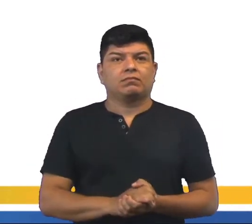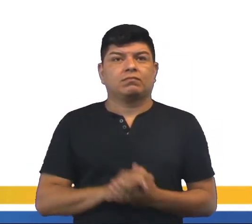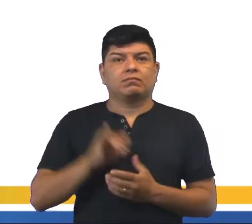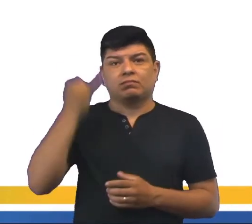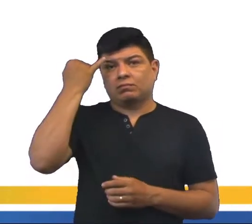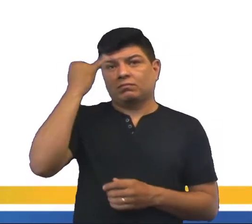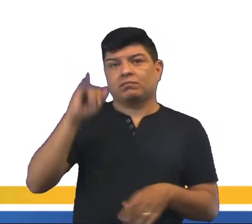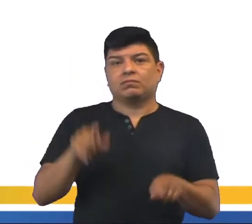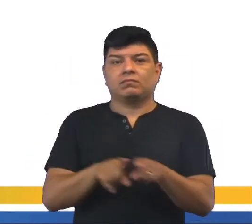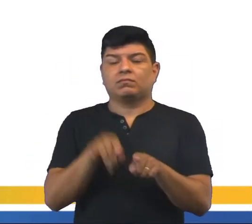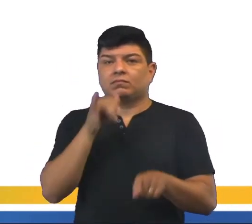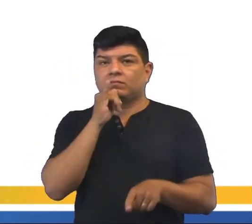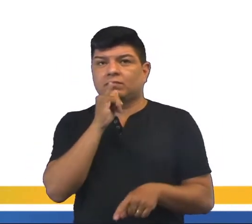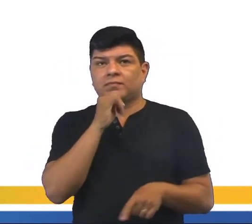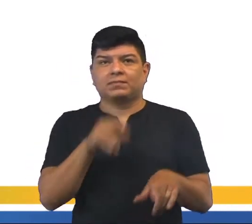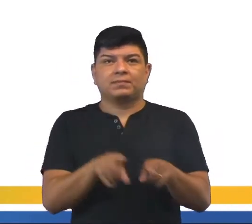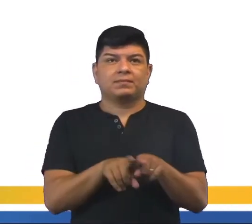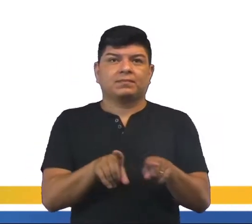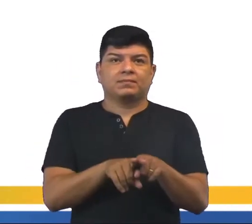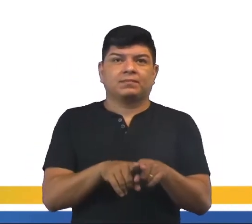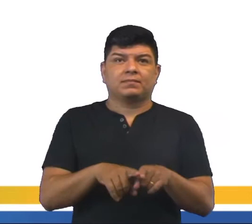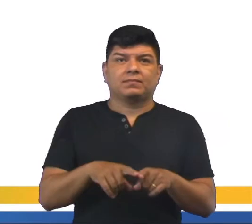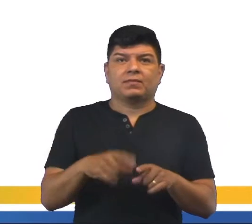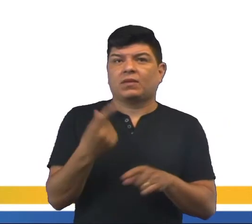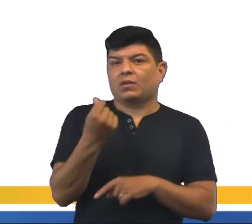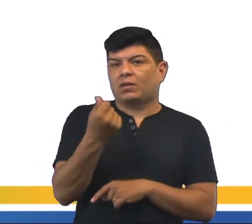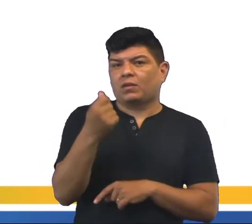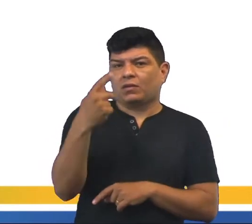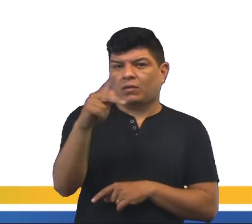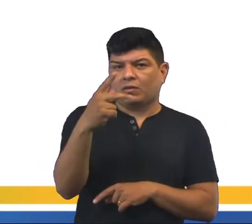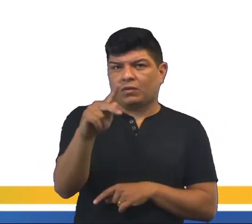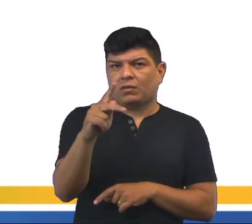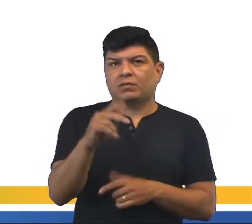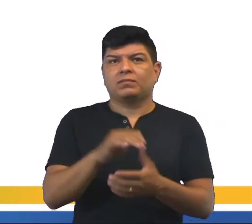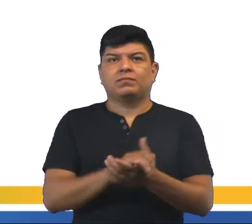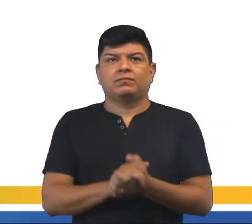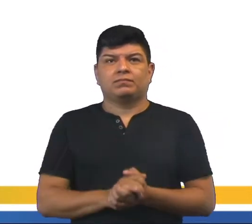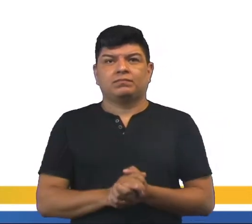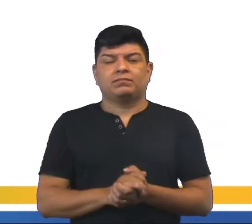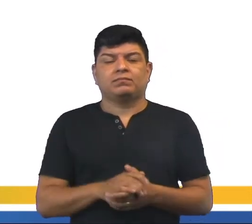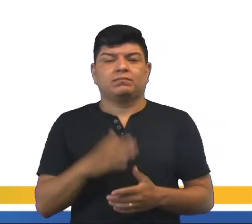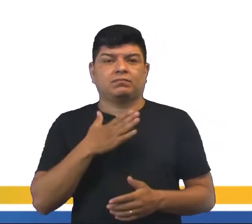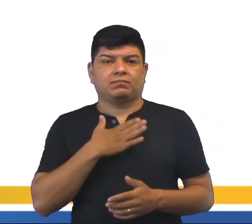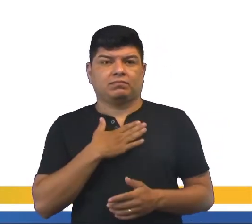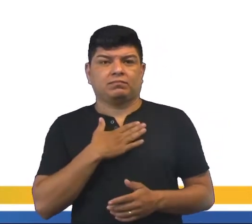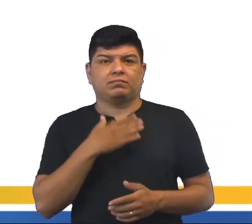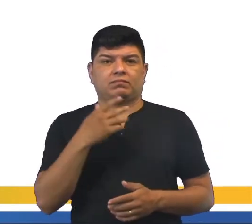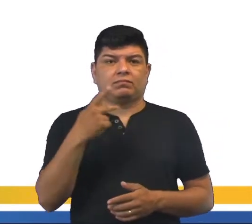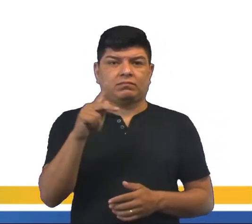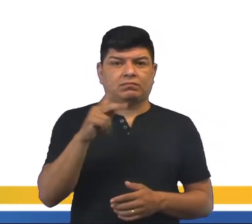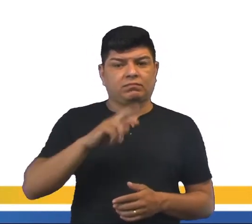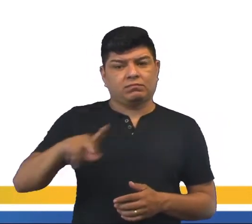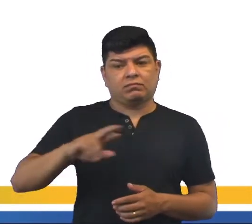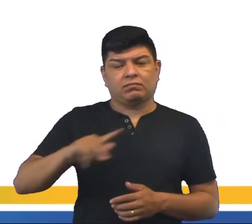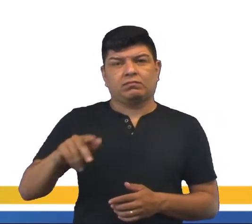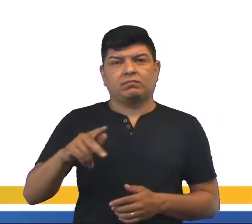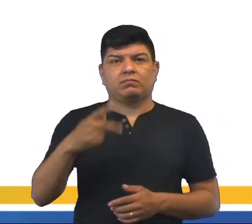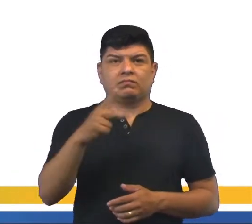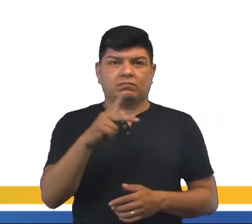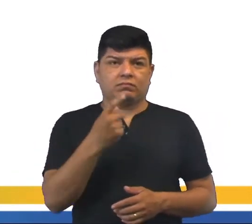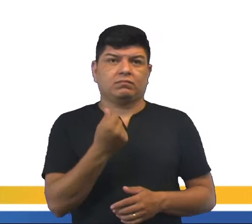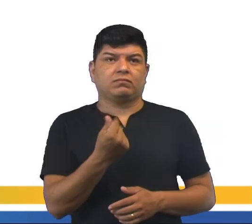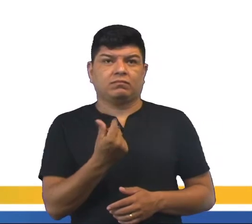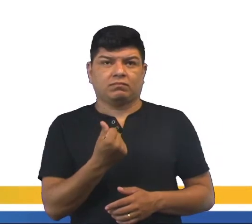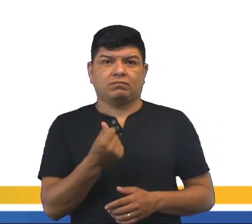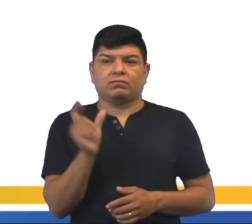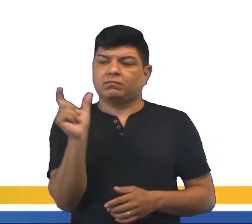Outra ideia aqui, né? Outro exemplo. Nuestro dinheiro es nuestra empresa. Es mi dinheiro, nuestro dinheiro. Então, observem ali que as palavras